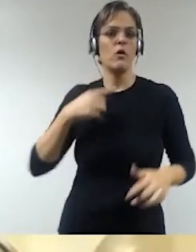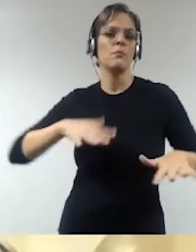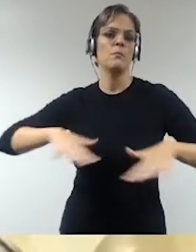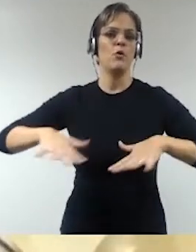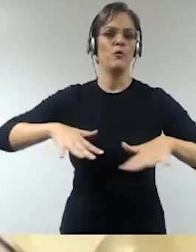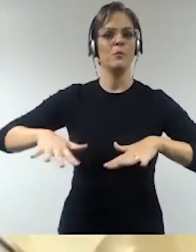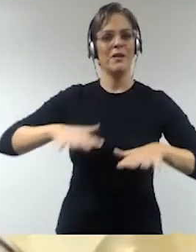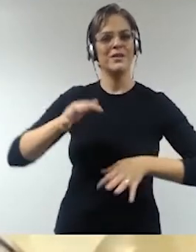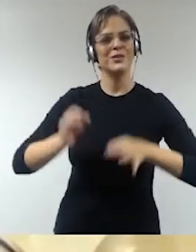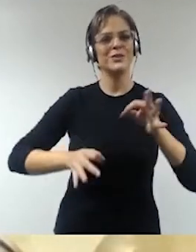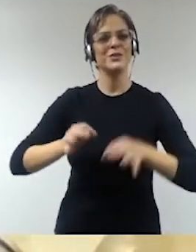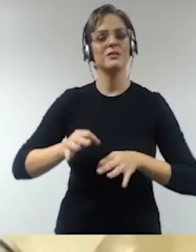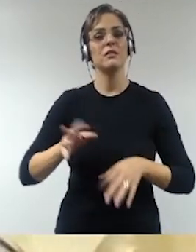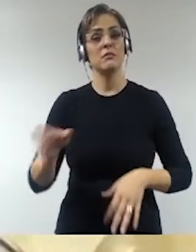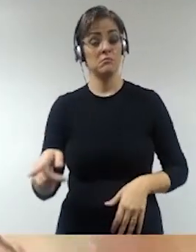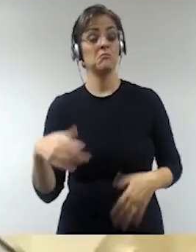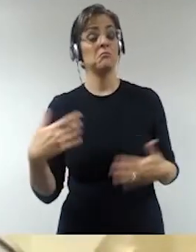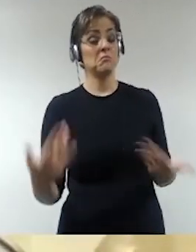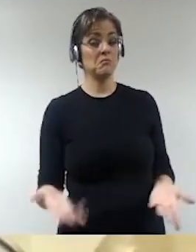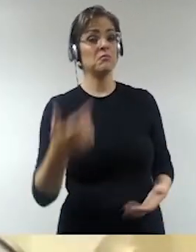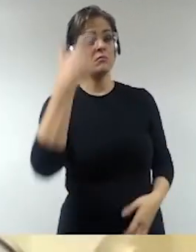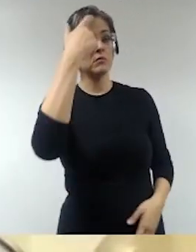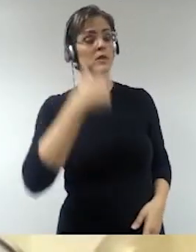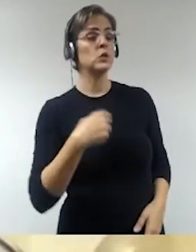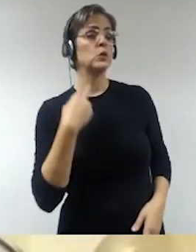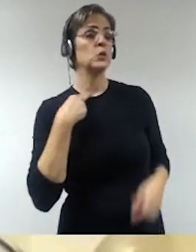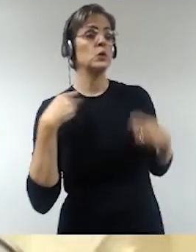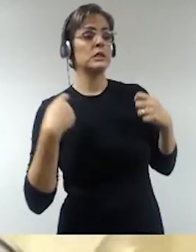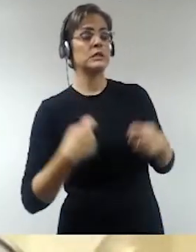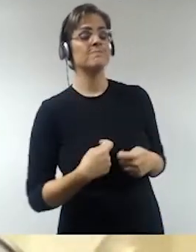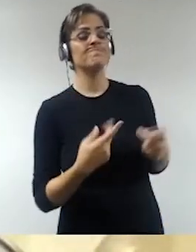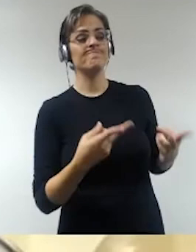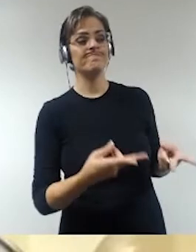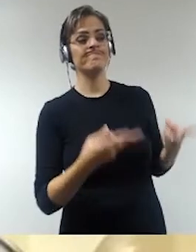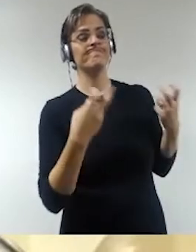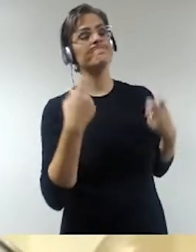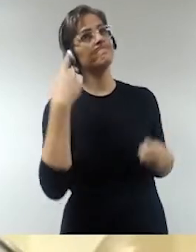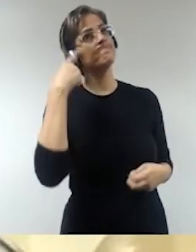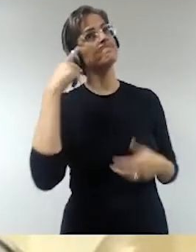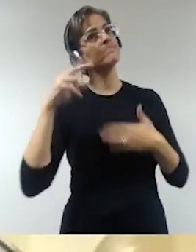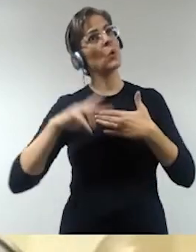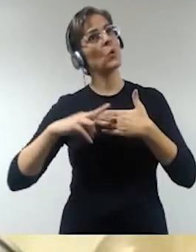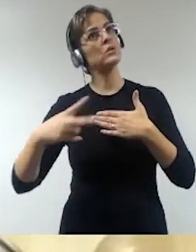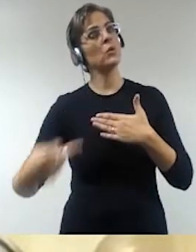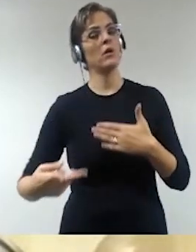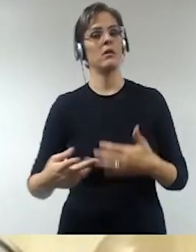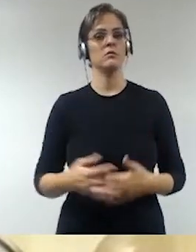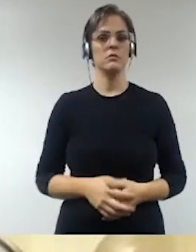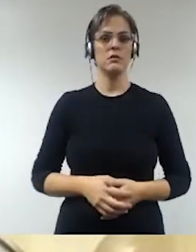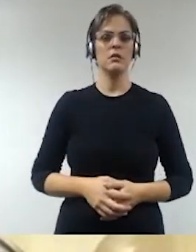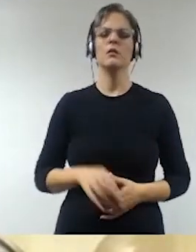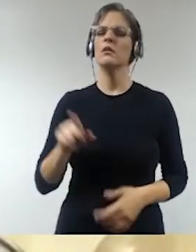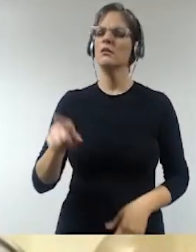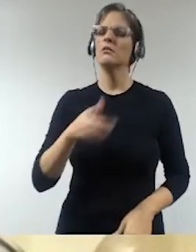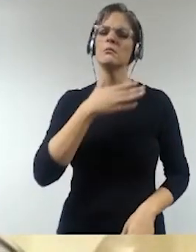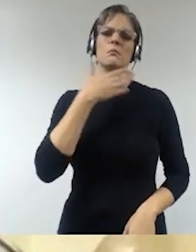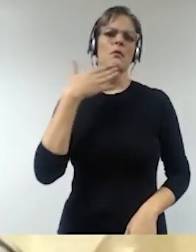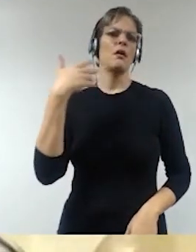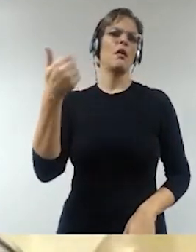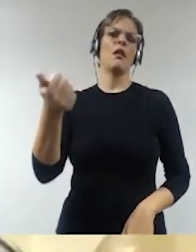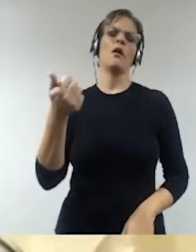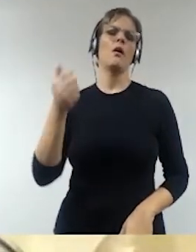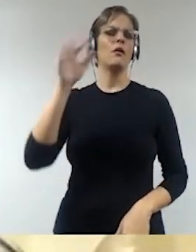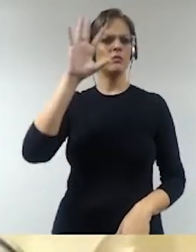juiz tem que levar em consideração nessa visão consequencialista. Isso leva ao quê? A um ganho da